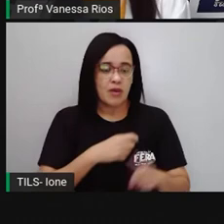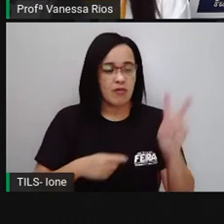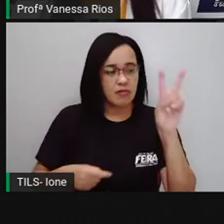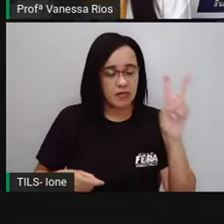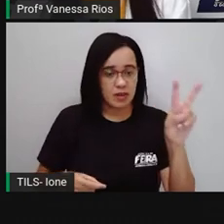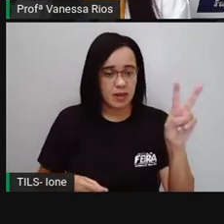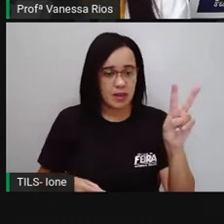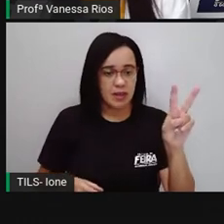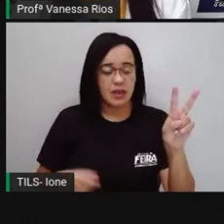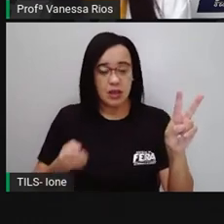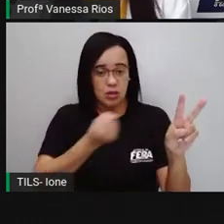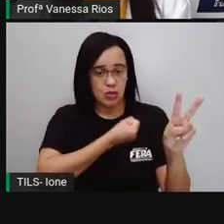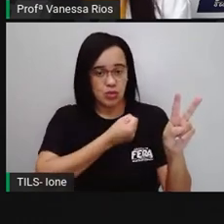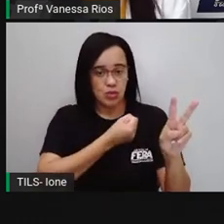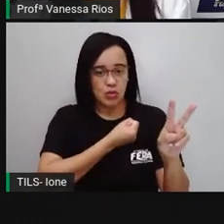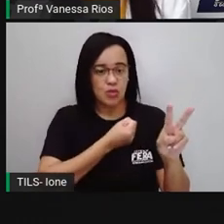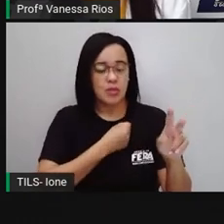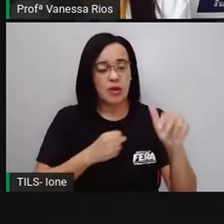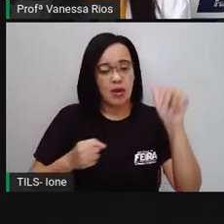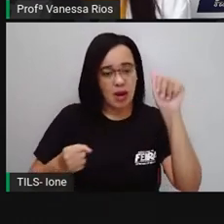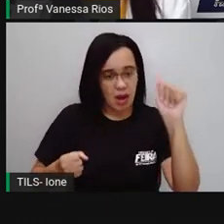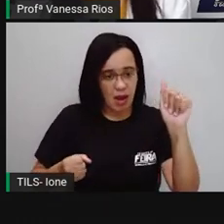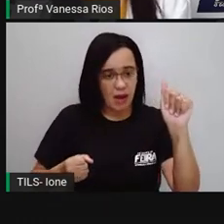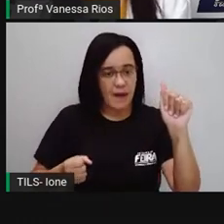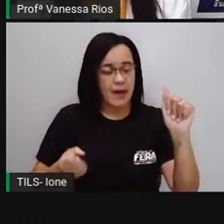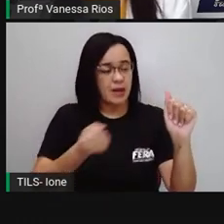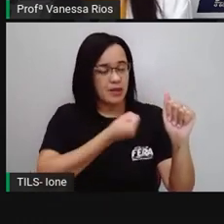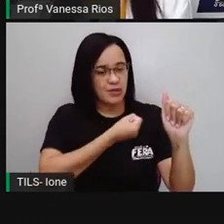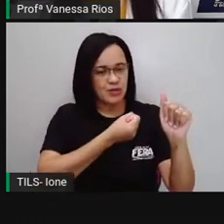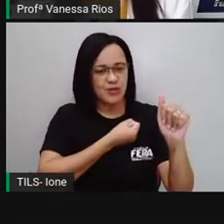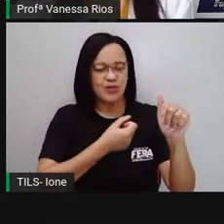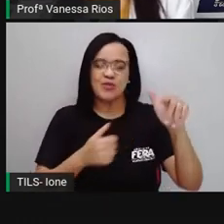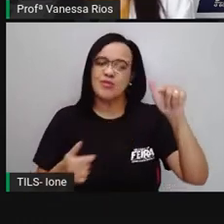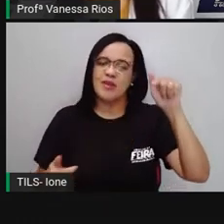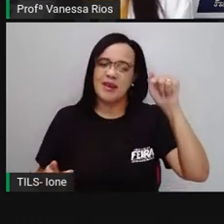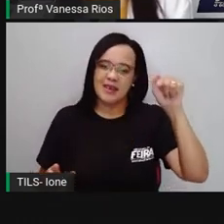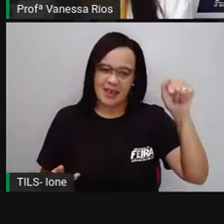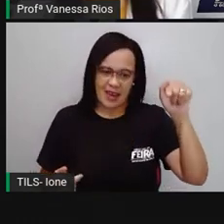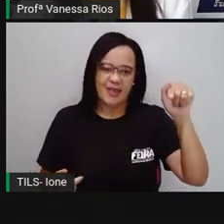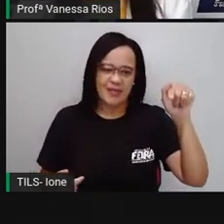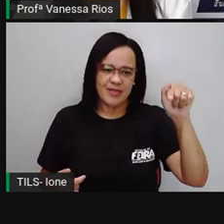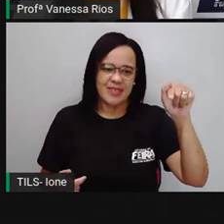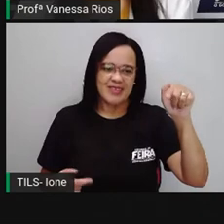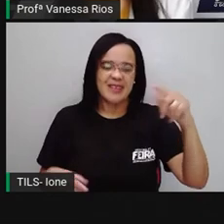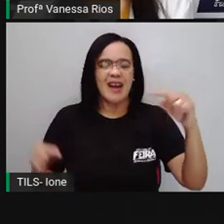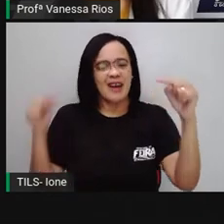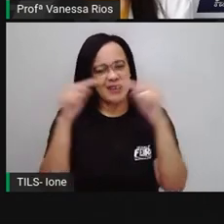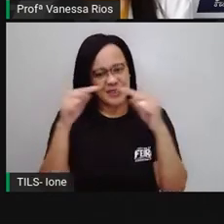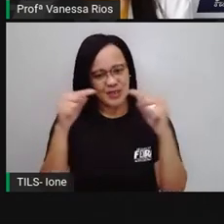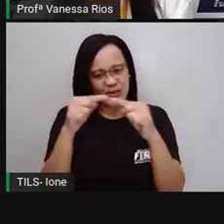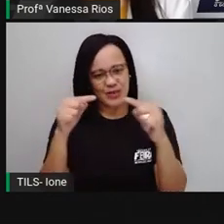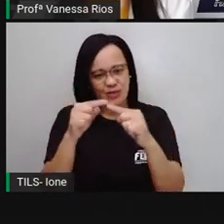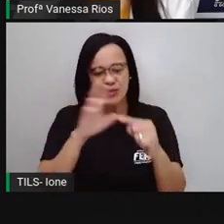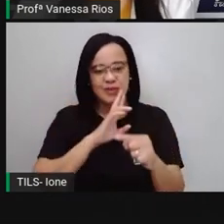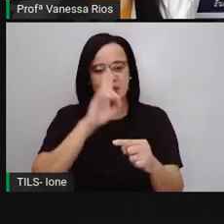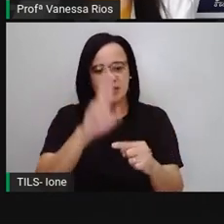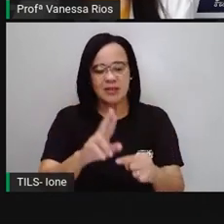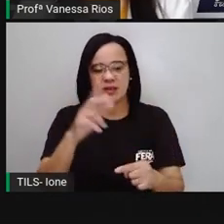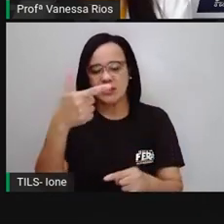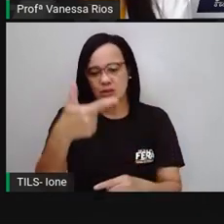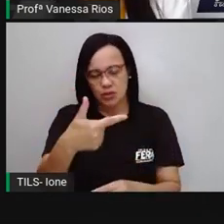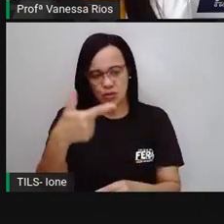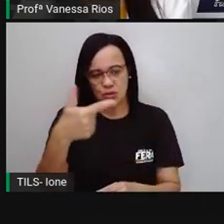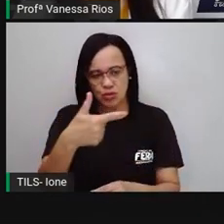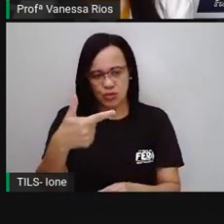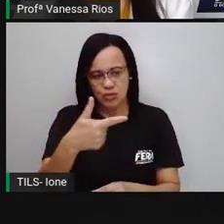cálculo, eu encontro o resultado de 2. Ô, Pró, para que essa relação de Euler pode ser útil, né? Entre os cálculos